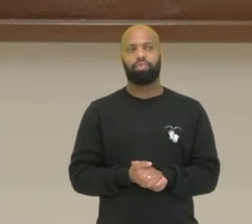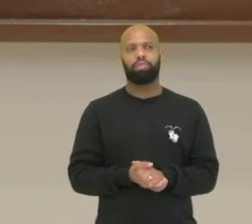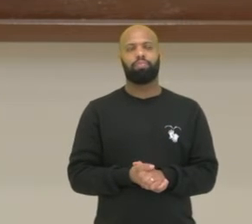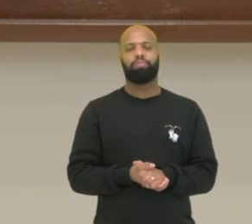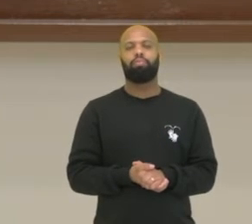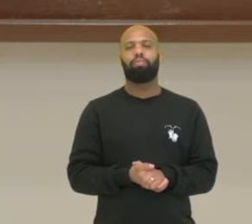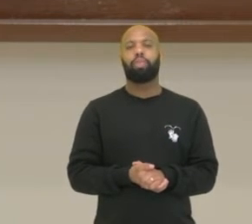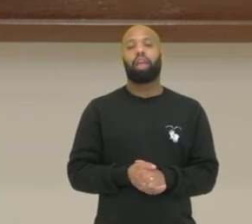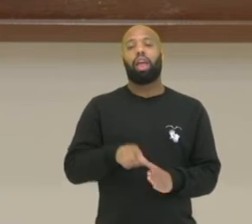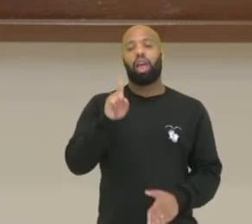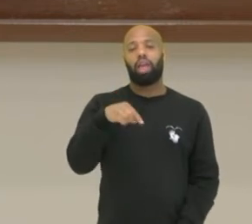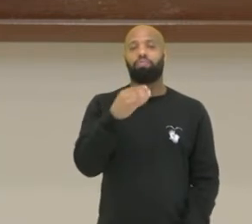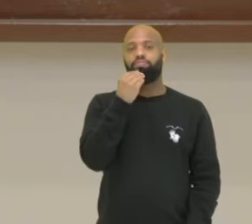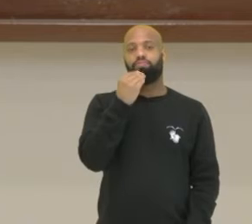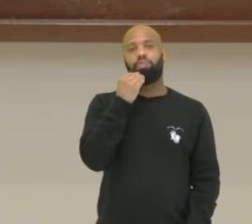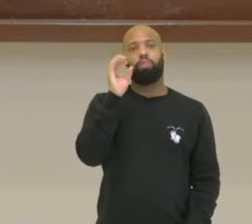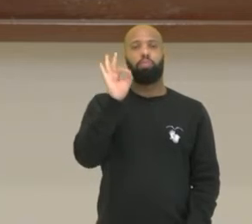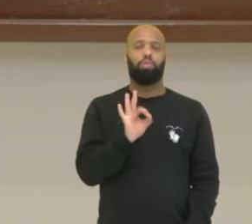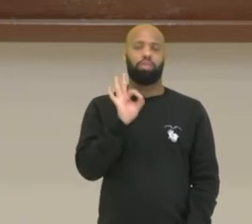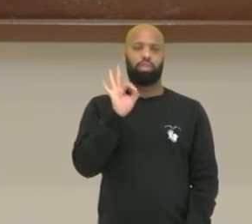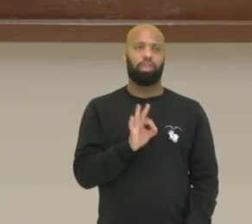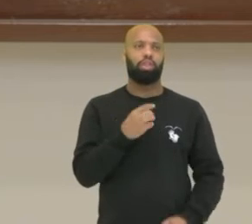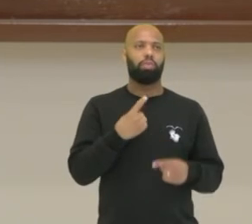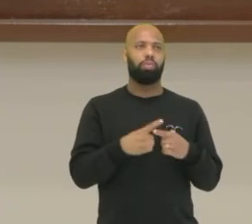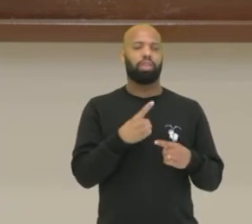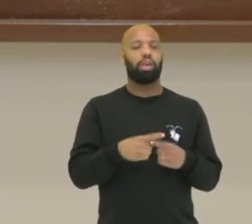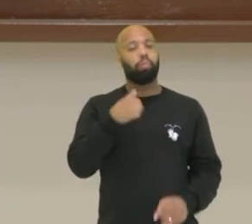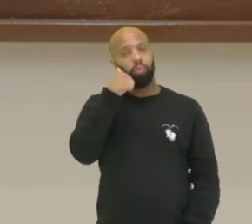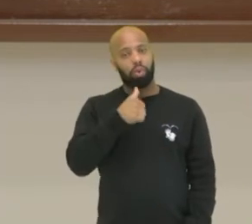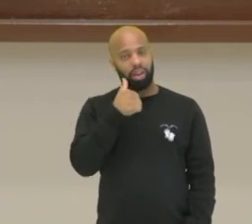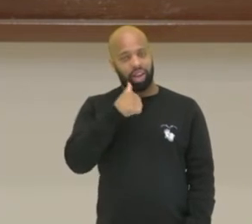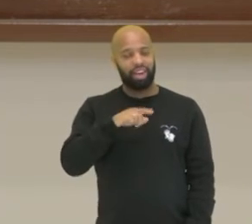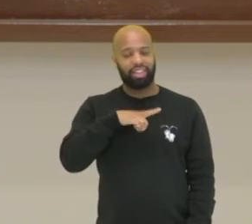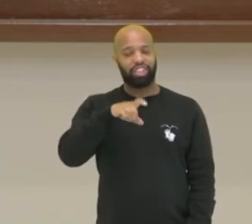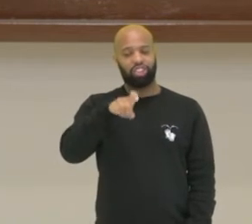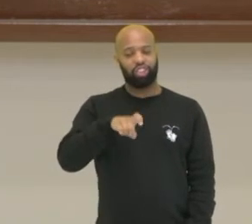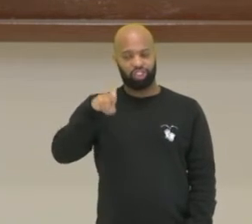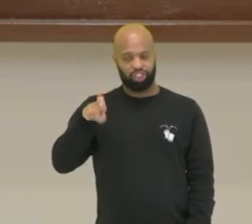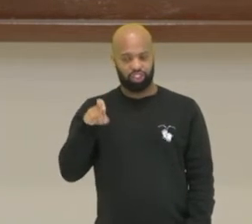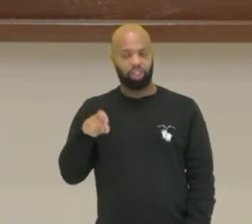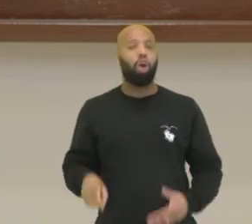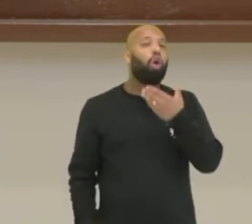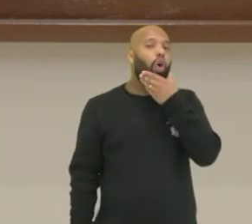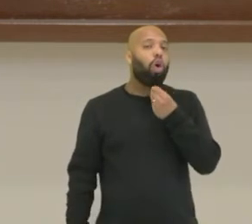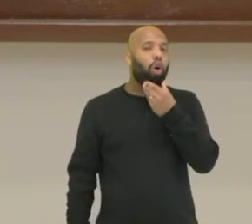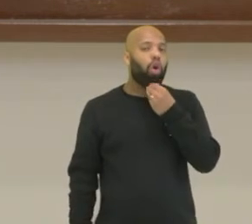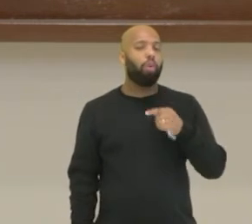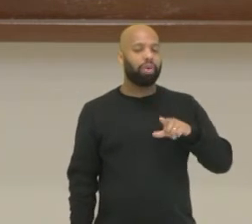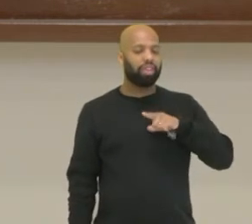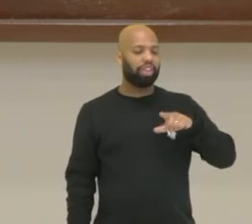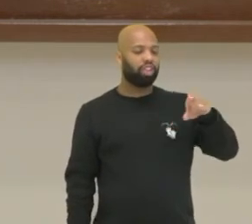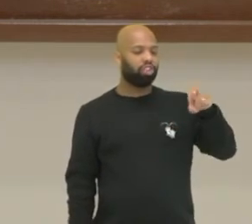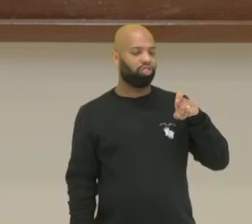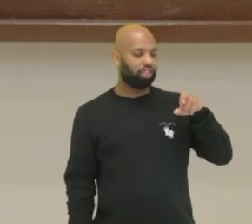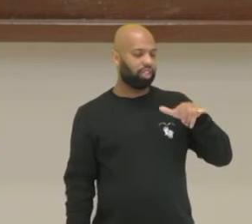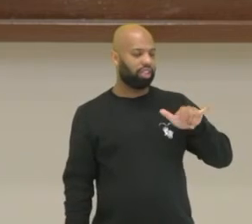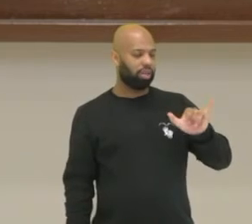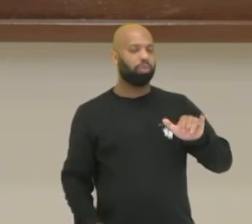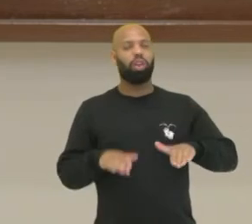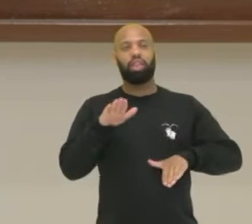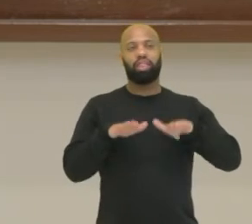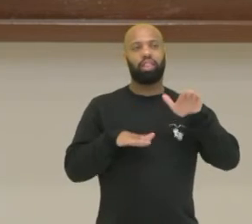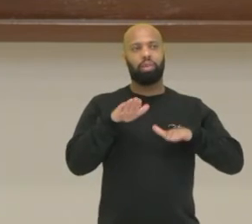essas probabilidades, porque a mulher tem XX e o homem tem XY. Então, vai